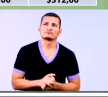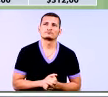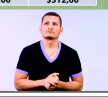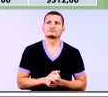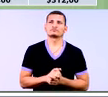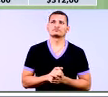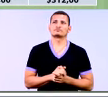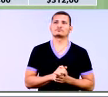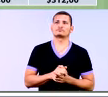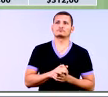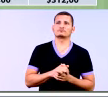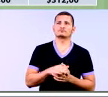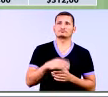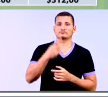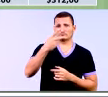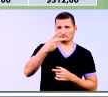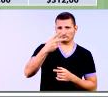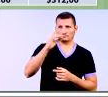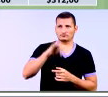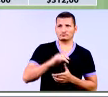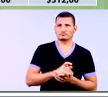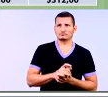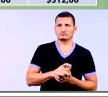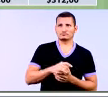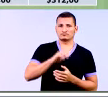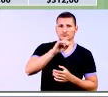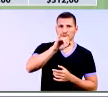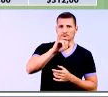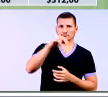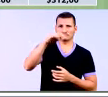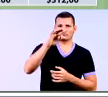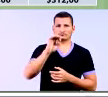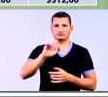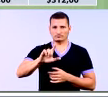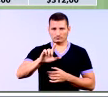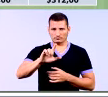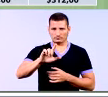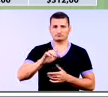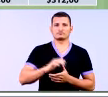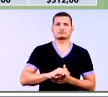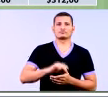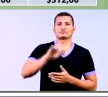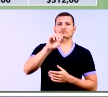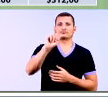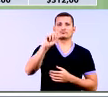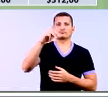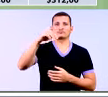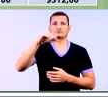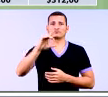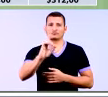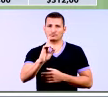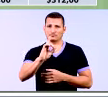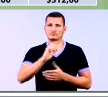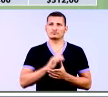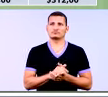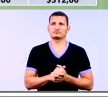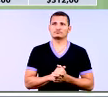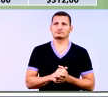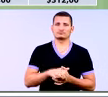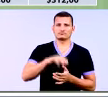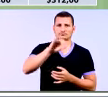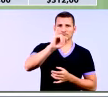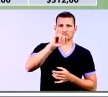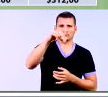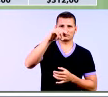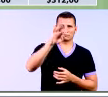são as duas aqui, ó, Intel e AMD. Primeira pergunta que surge: A Intel é melhor